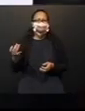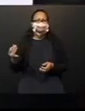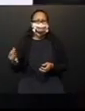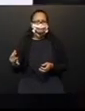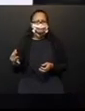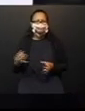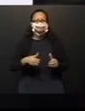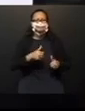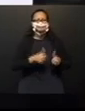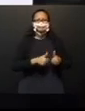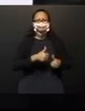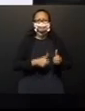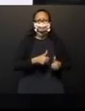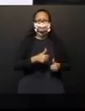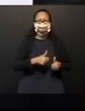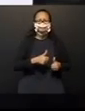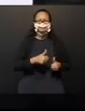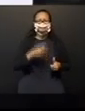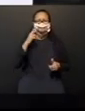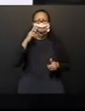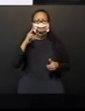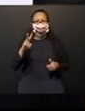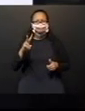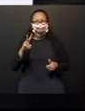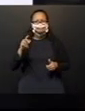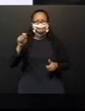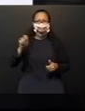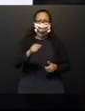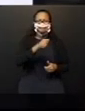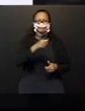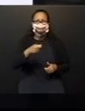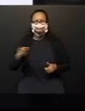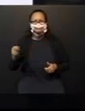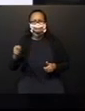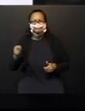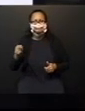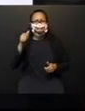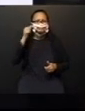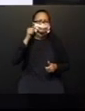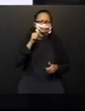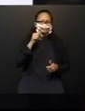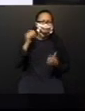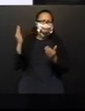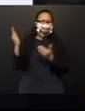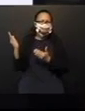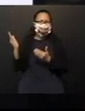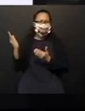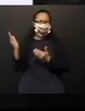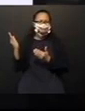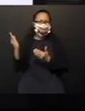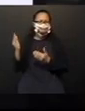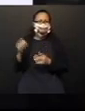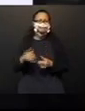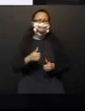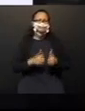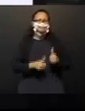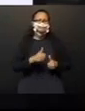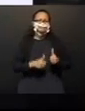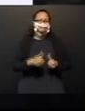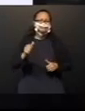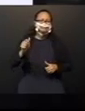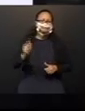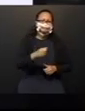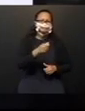jogo. Olha lá a tenista, né? Essa daí é a Serena Williams, né? A tenista americana. Num jogo de tênis, é ponto